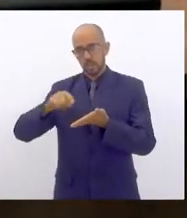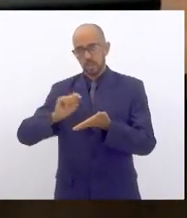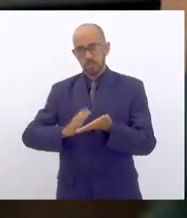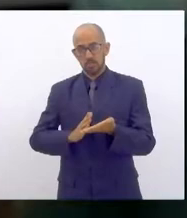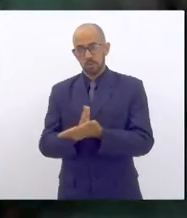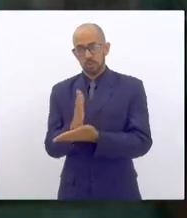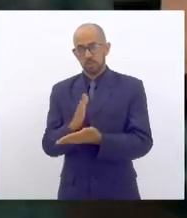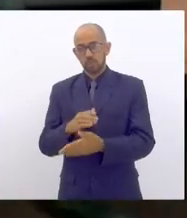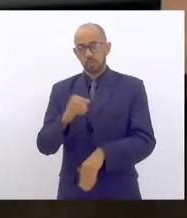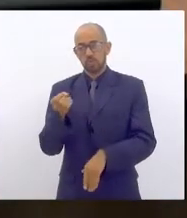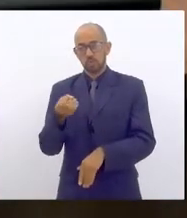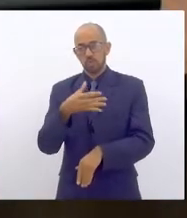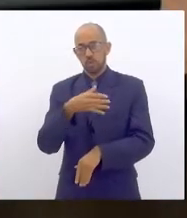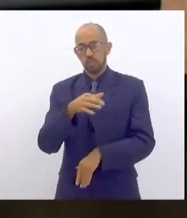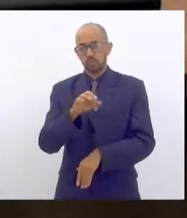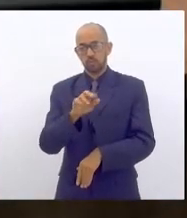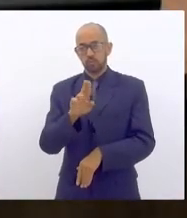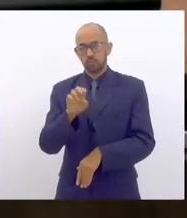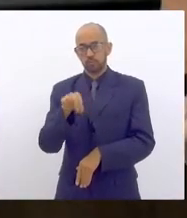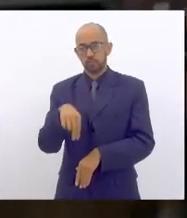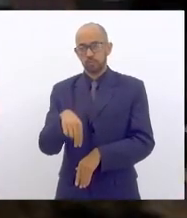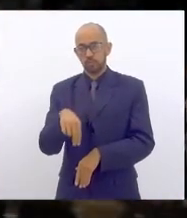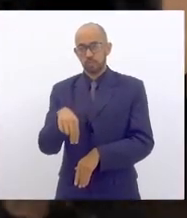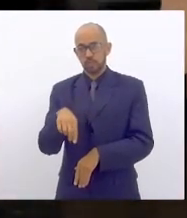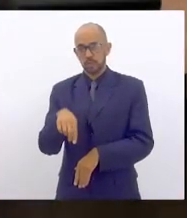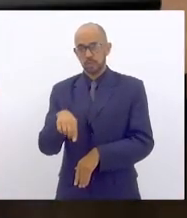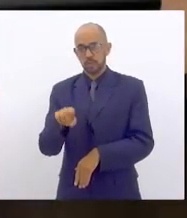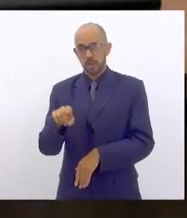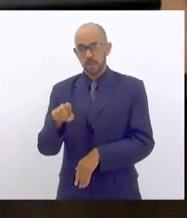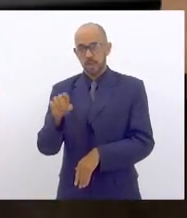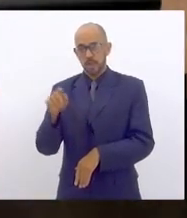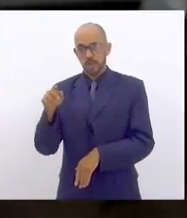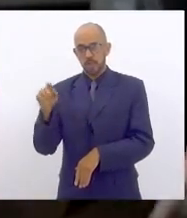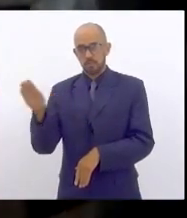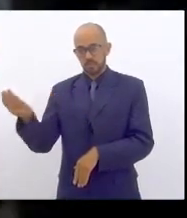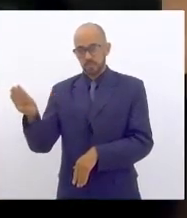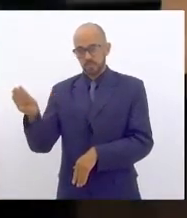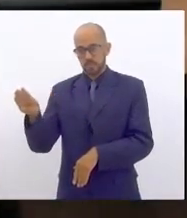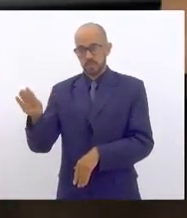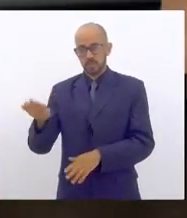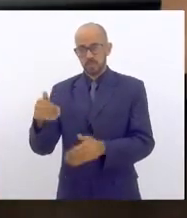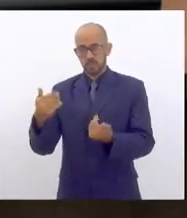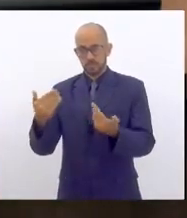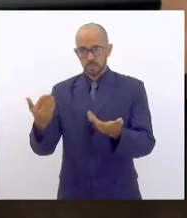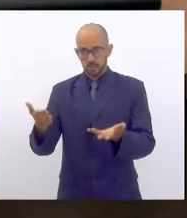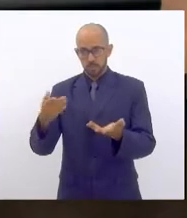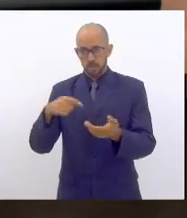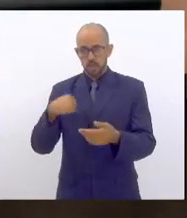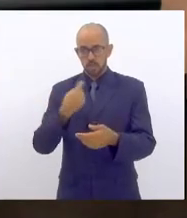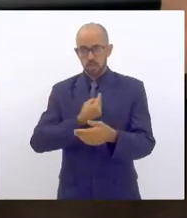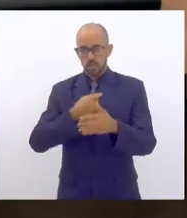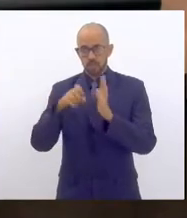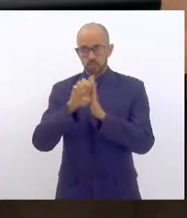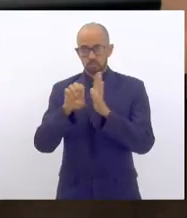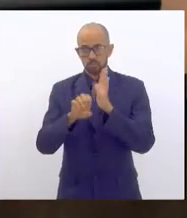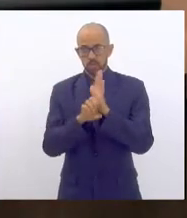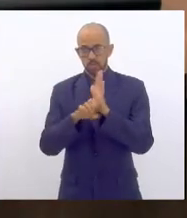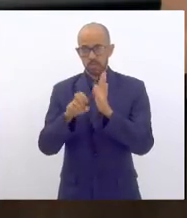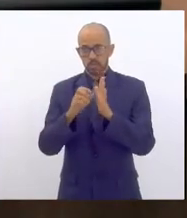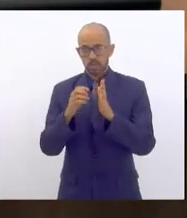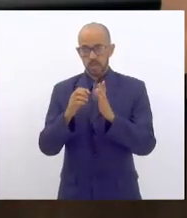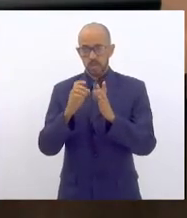novo Fundeb que precisa ser feita nos estados. Então, não obstante as emendas que a gente apresentou e que a gente vai querer